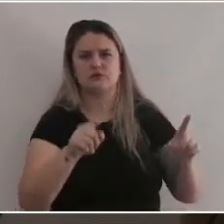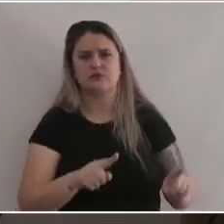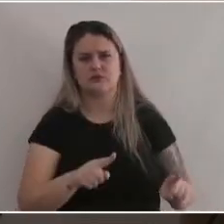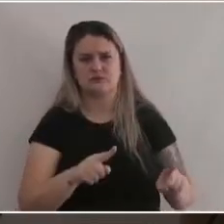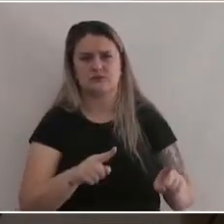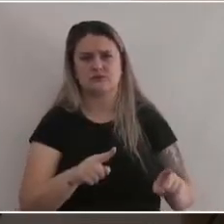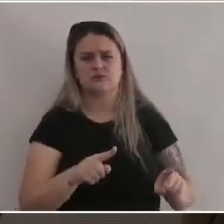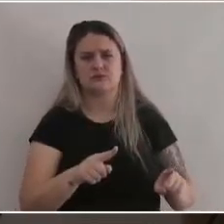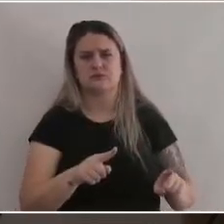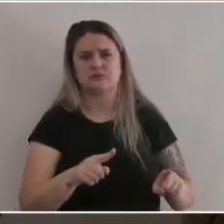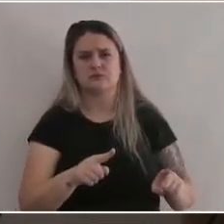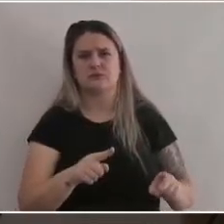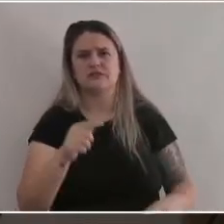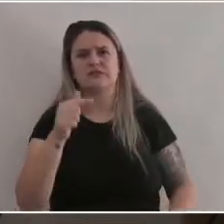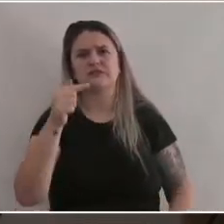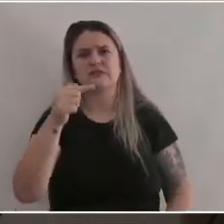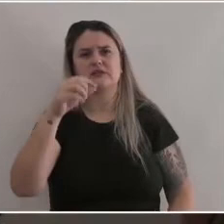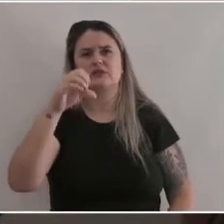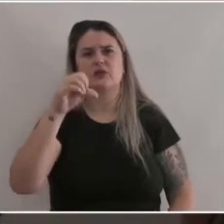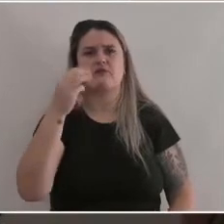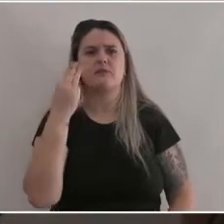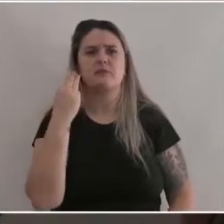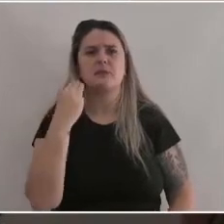pessoal, R$